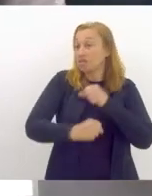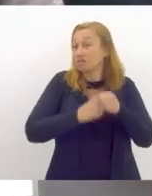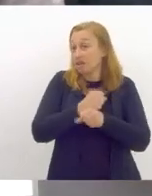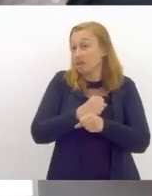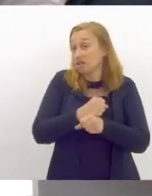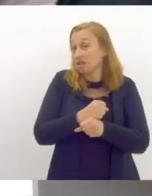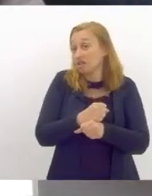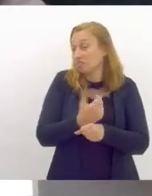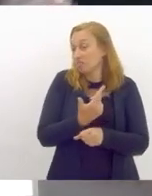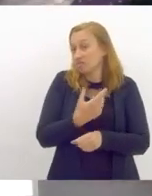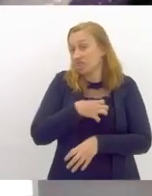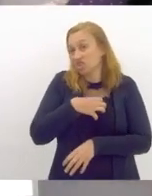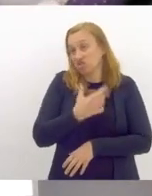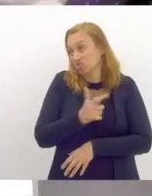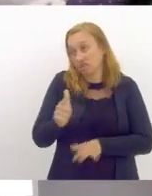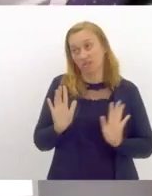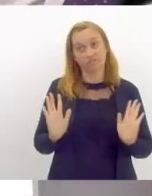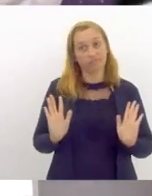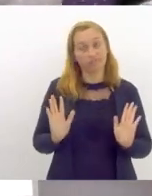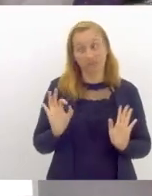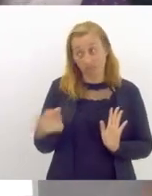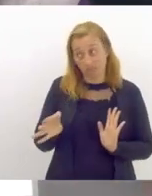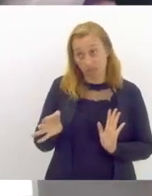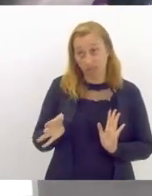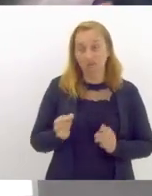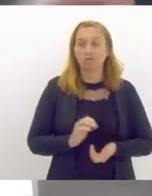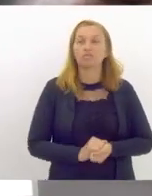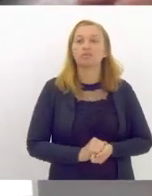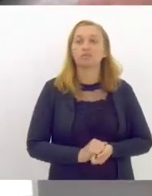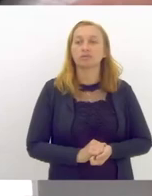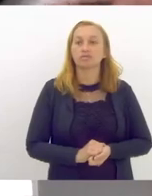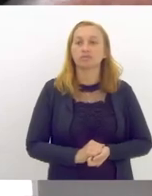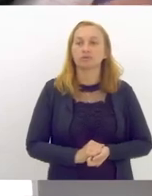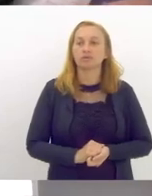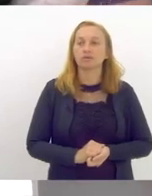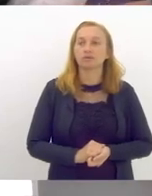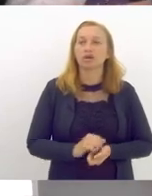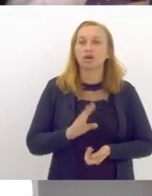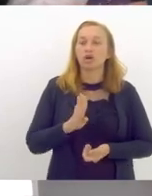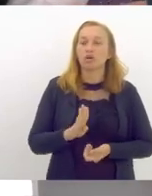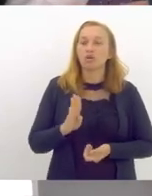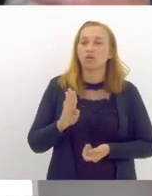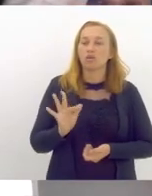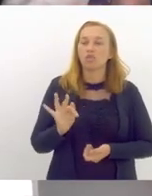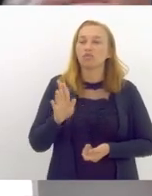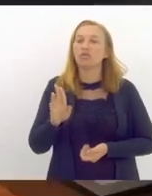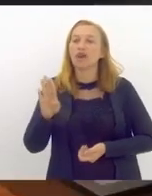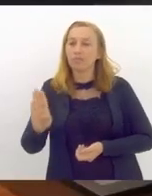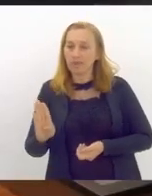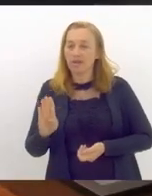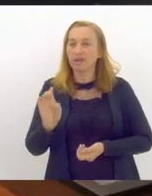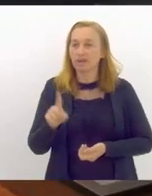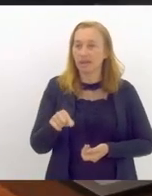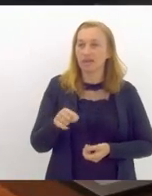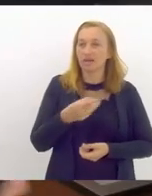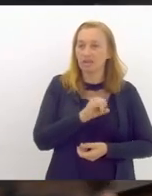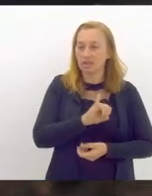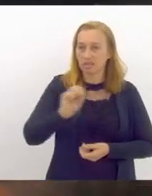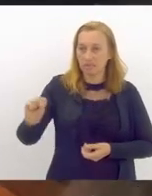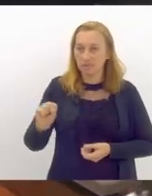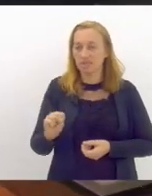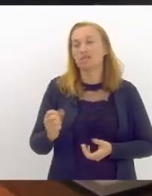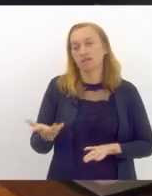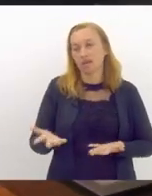não tem sentido Tá certo na questão do fundeb a questão específica do ICMS